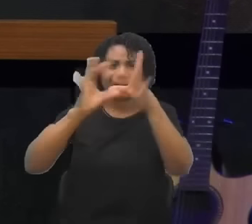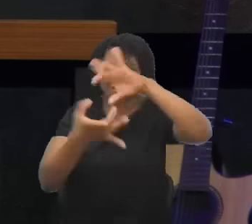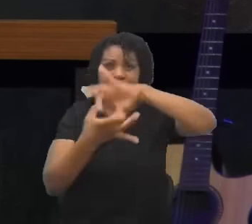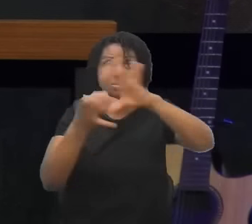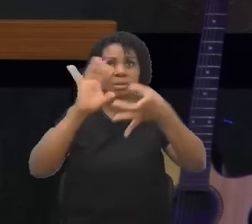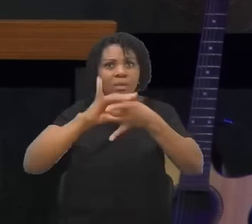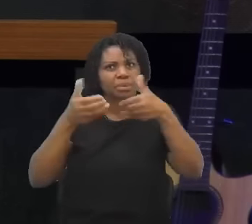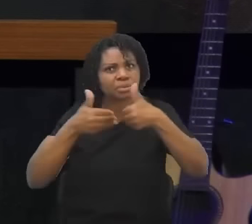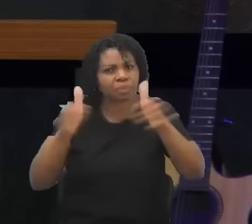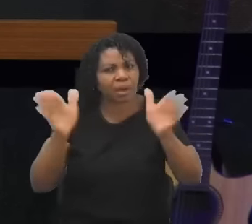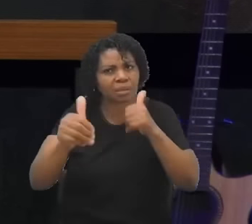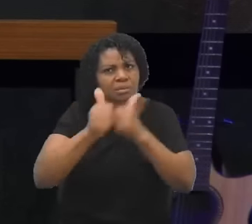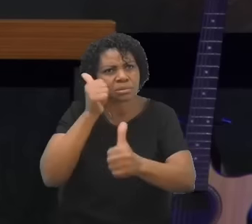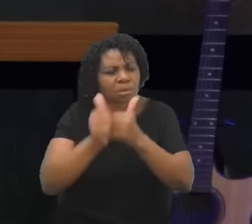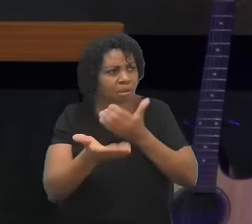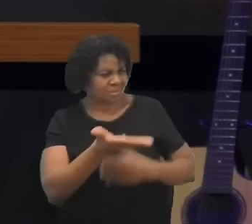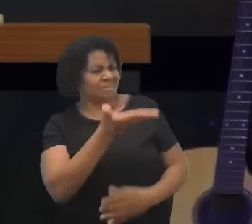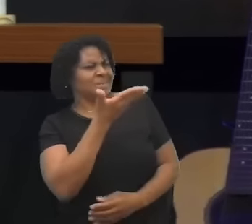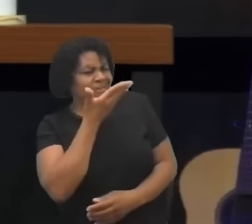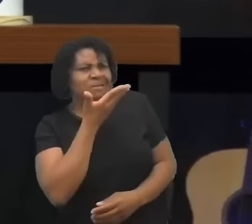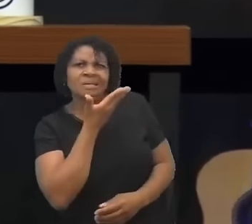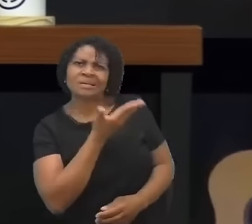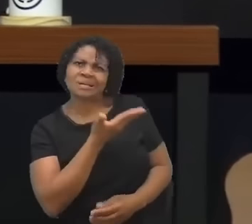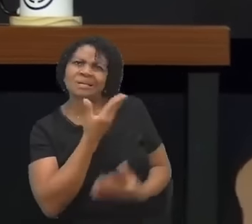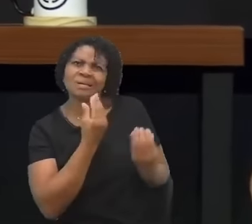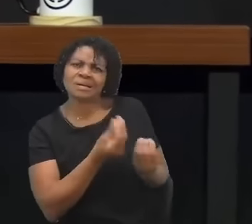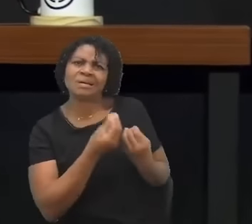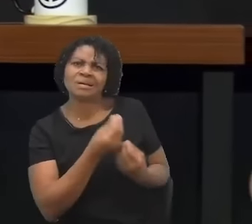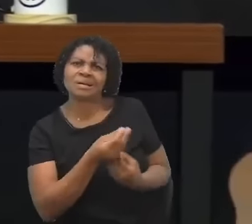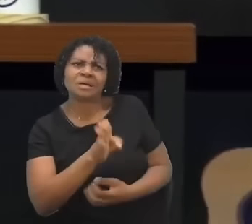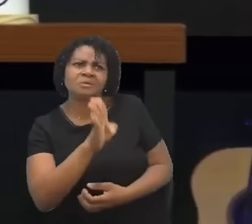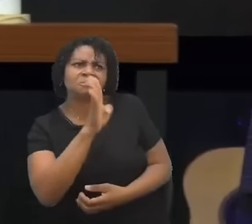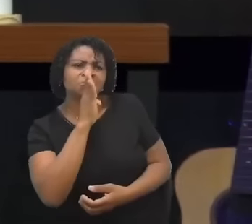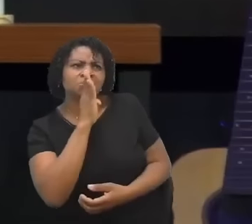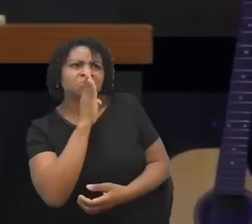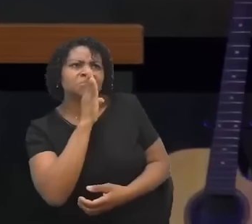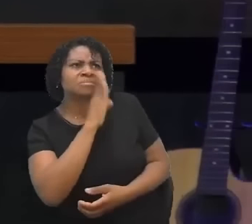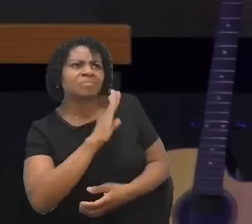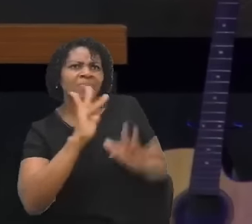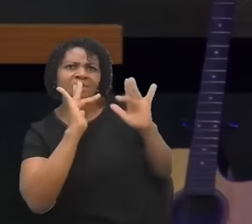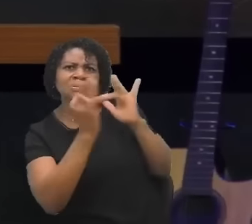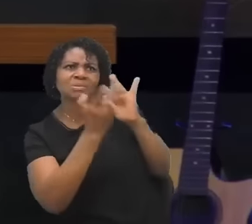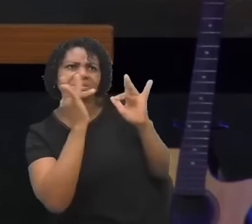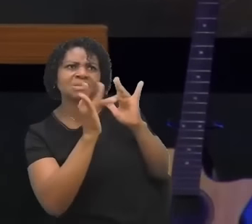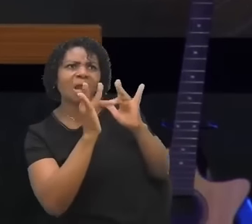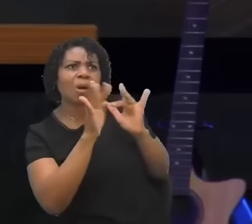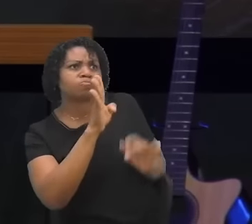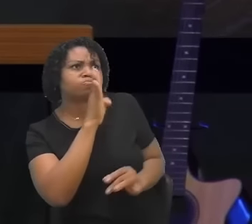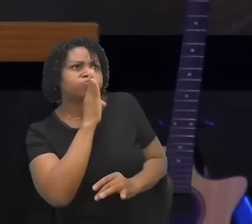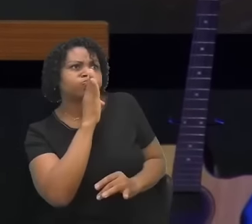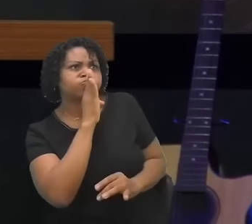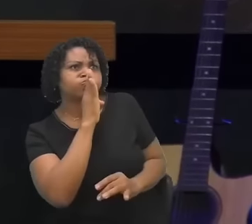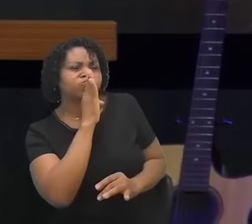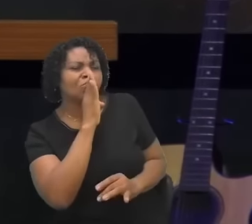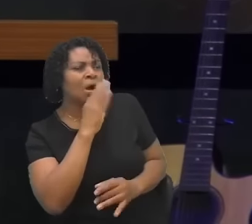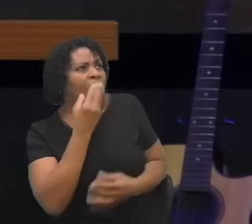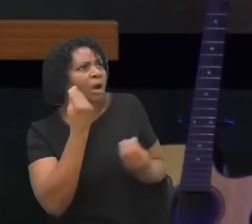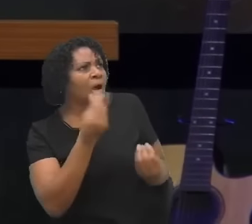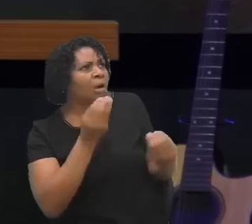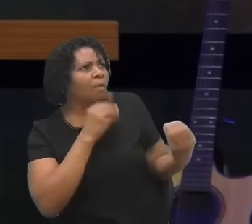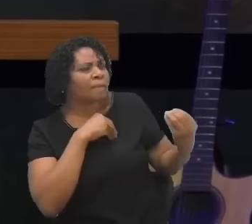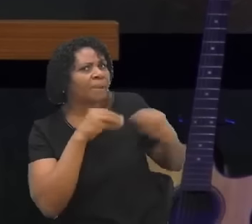dos Jogos Olímpicos. Eu fiquei impactada com o silêncio das mídias sociais diante da